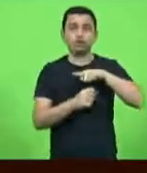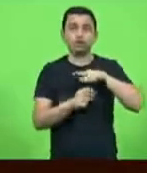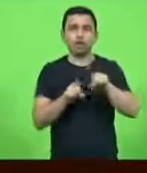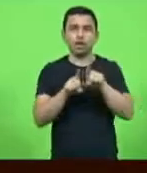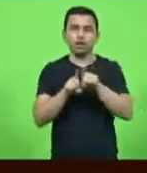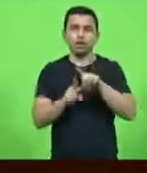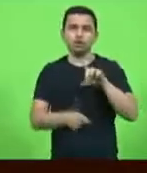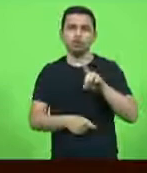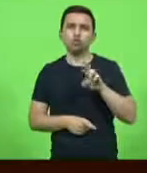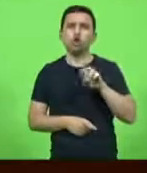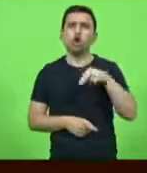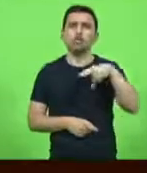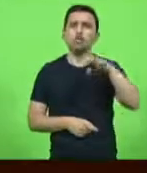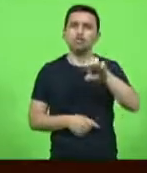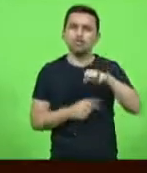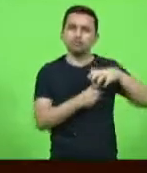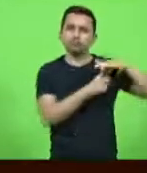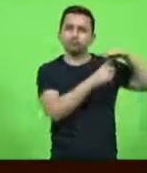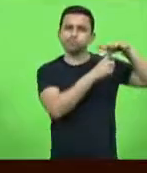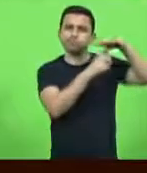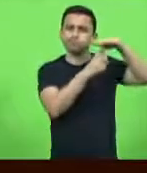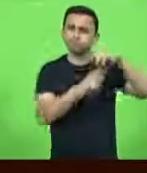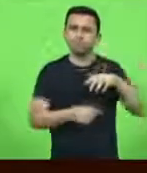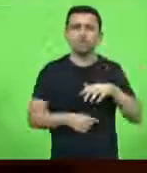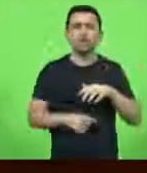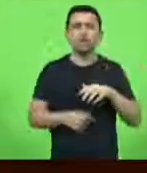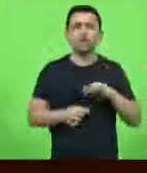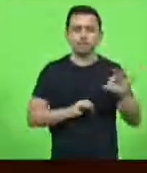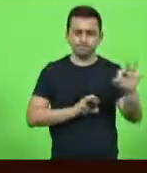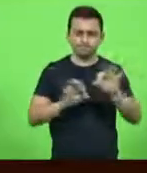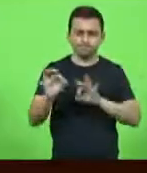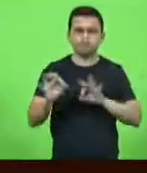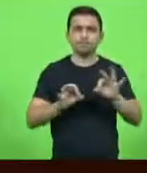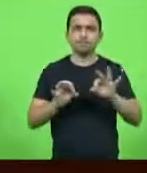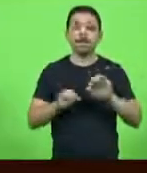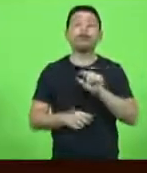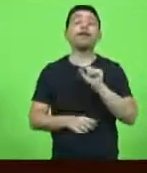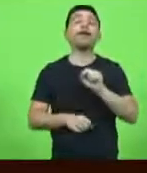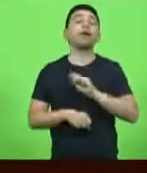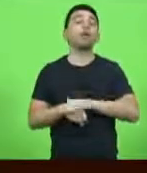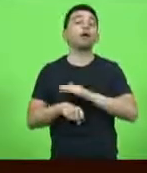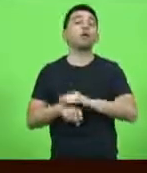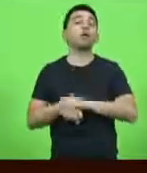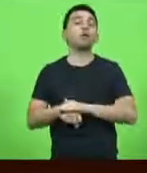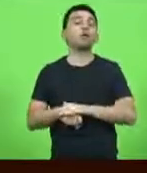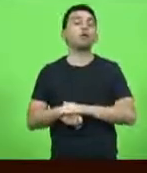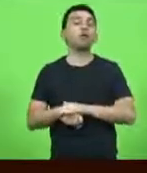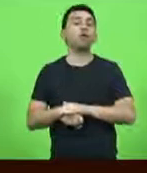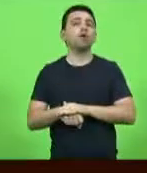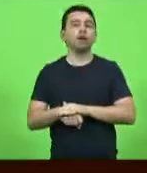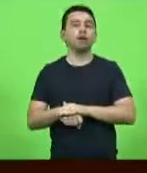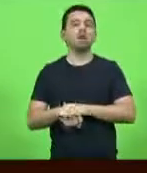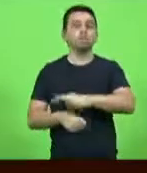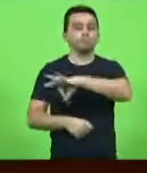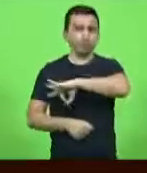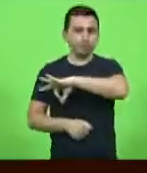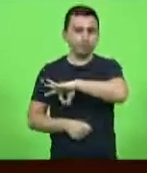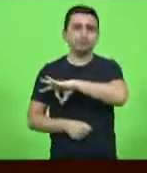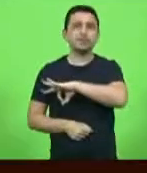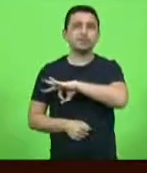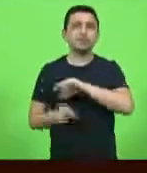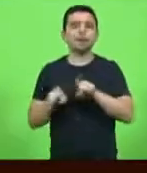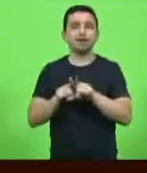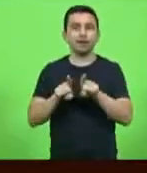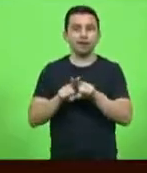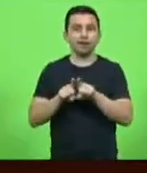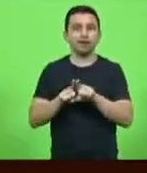e do batalhão com o Drone da Polícia Militar Quem era operador do Drone Polícia Militar quer dizer